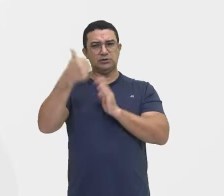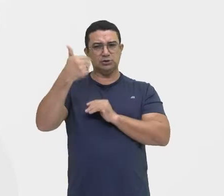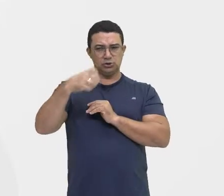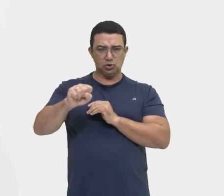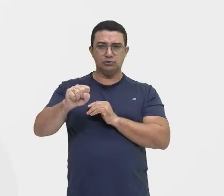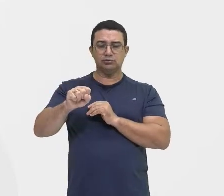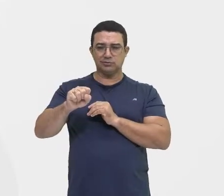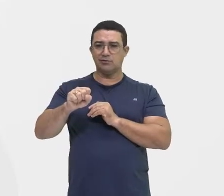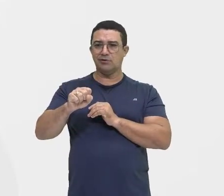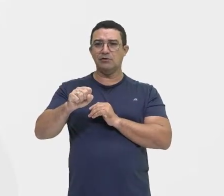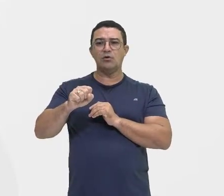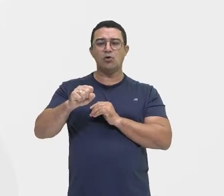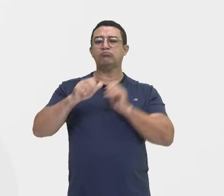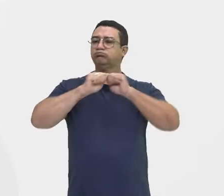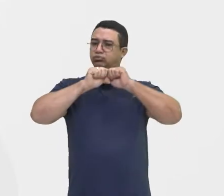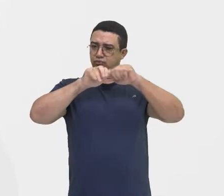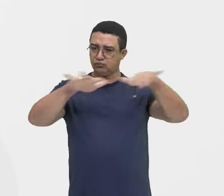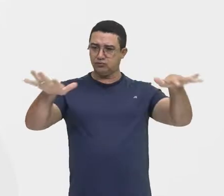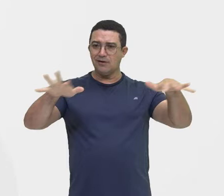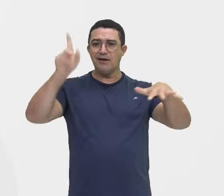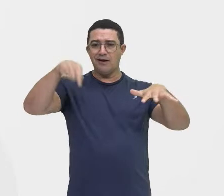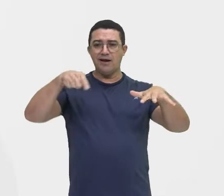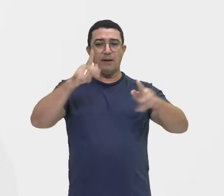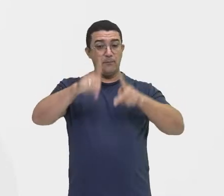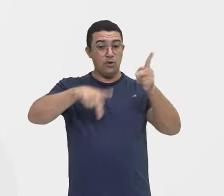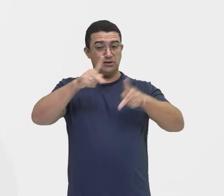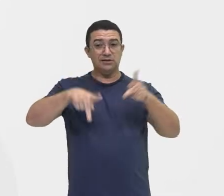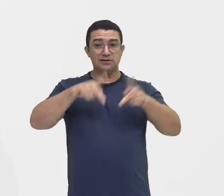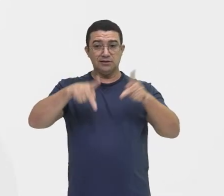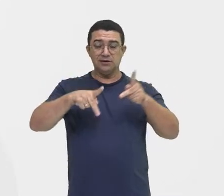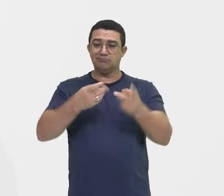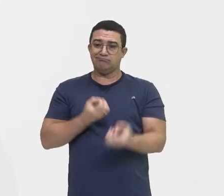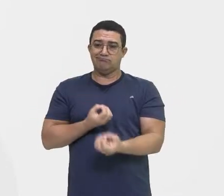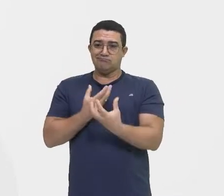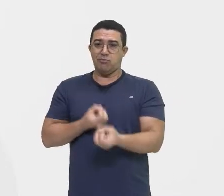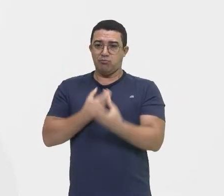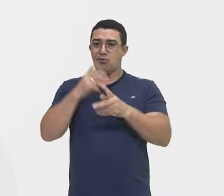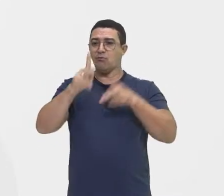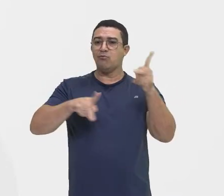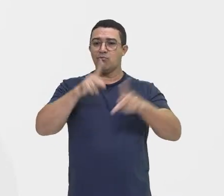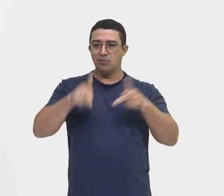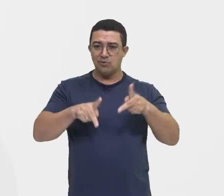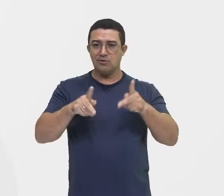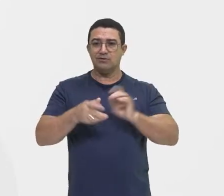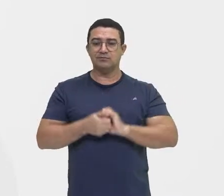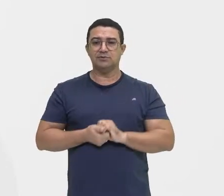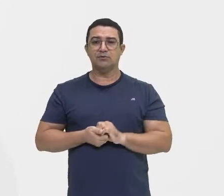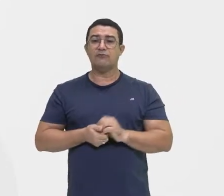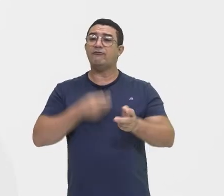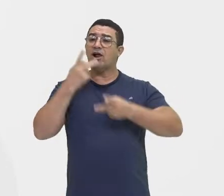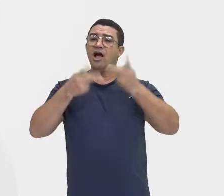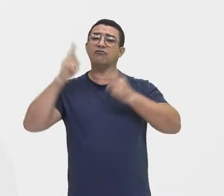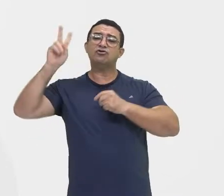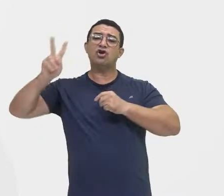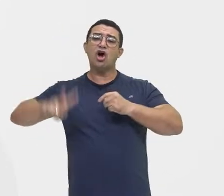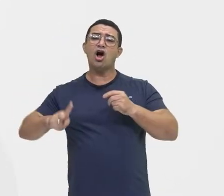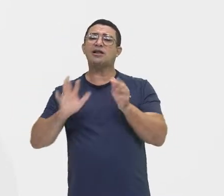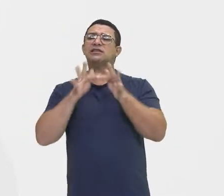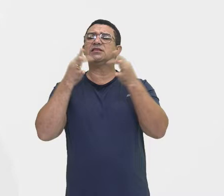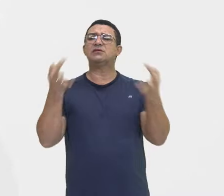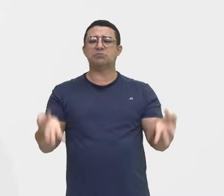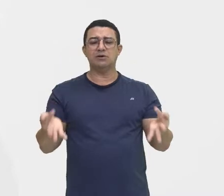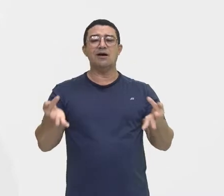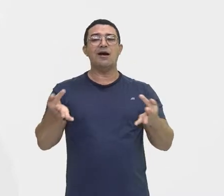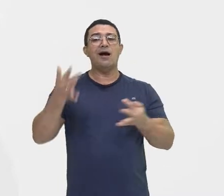Também ficou conhecida como poesia popular, porque contava histórias com os folclores regionais de maneira simples, possibilitando que a